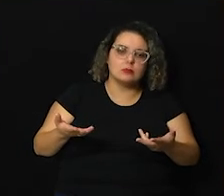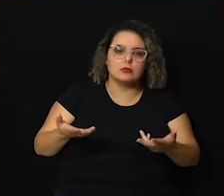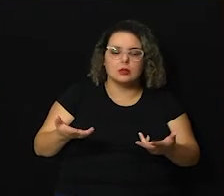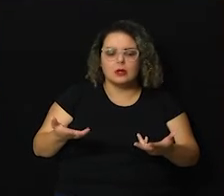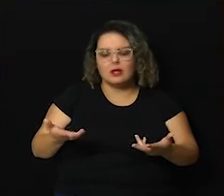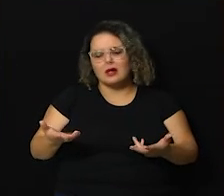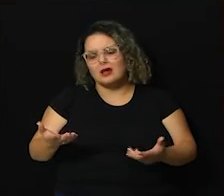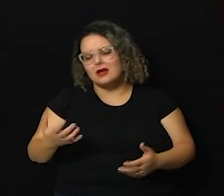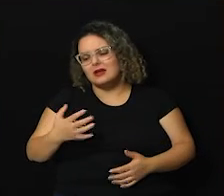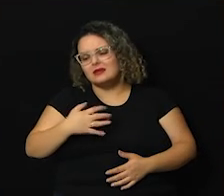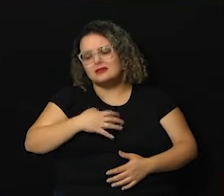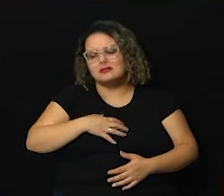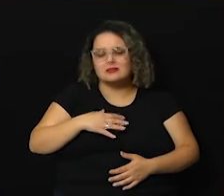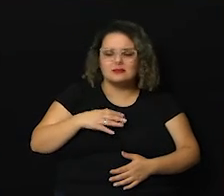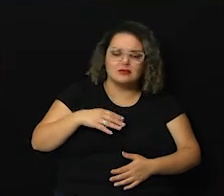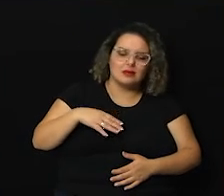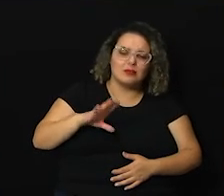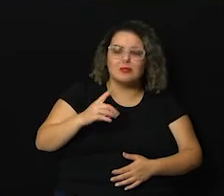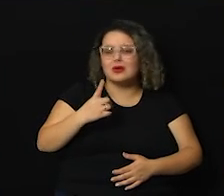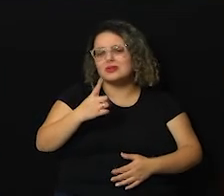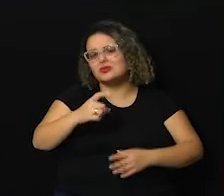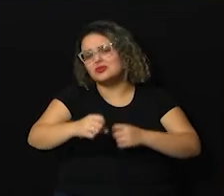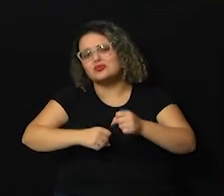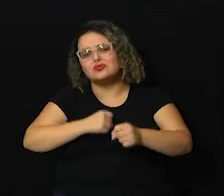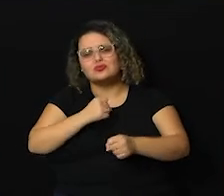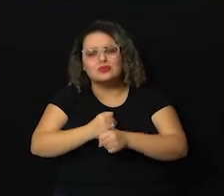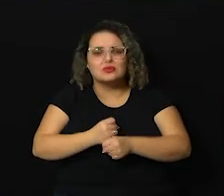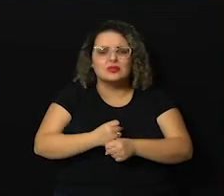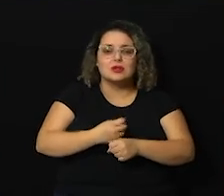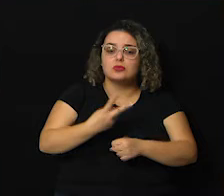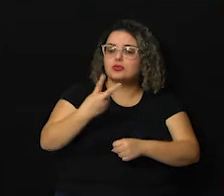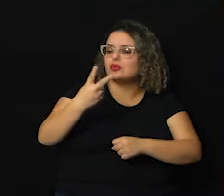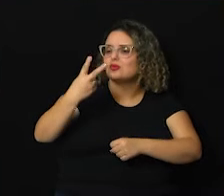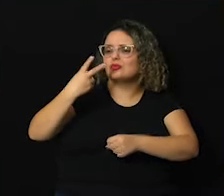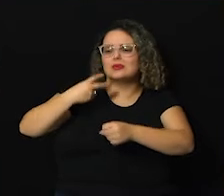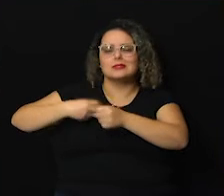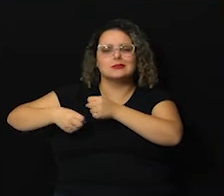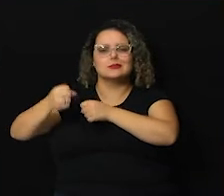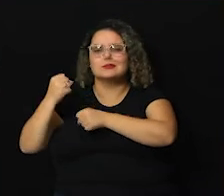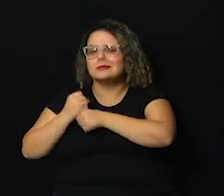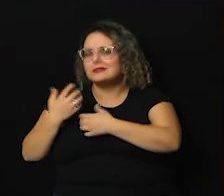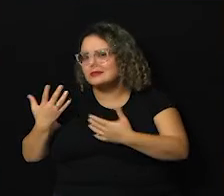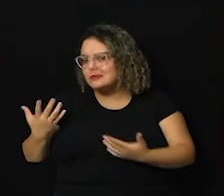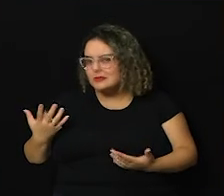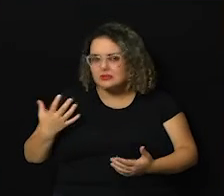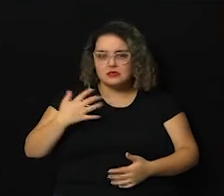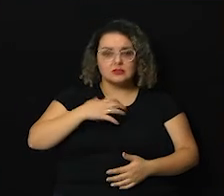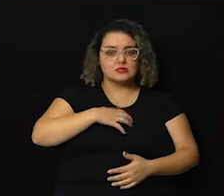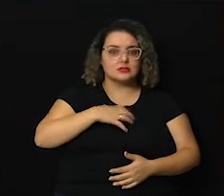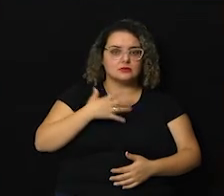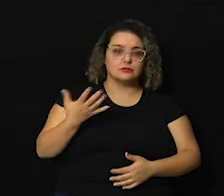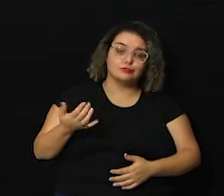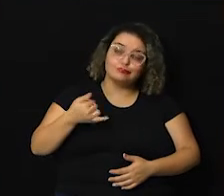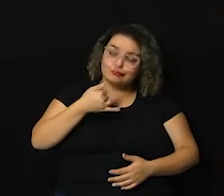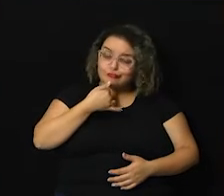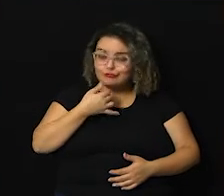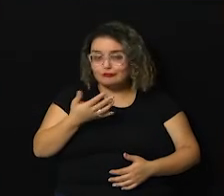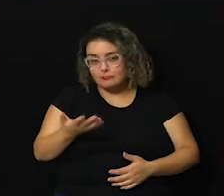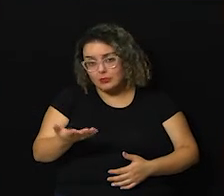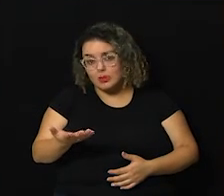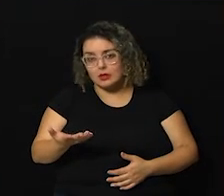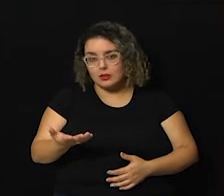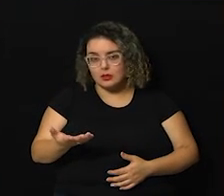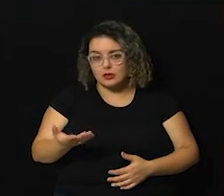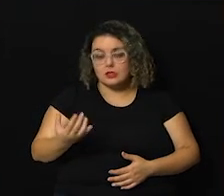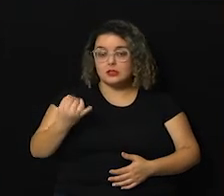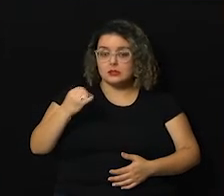situações assim, não, eu estou sentindo isso há mais de um ano e meio atrás, 2 anos atrás e tal. E isso é uma coisa que é lamentável, né?